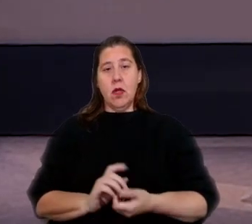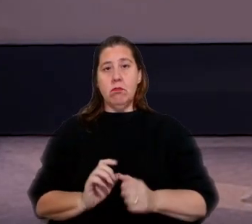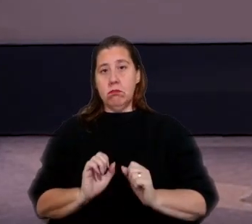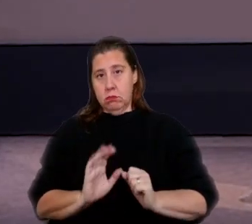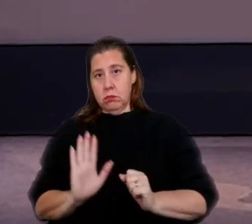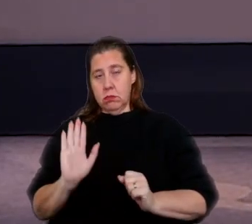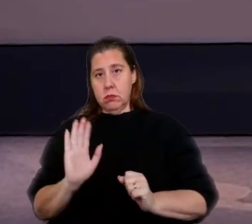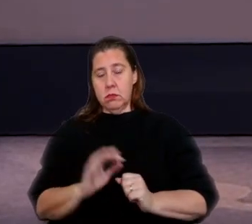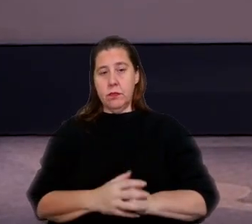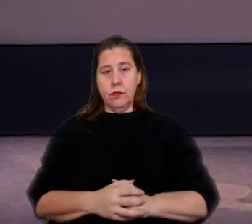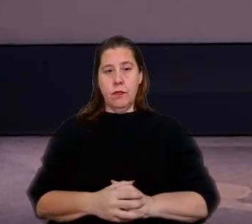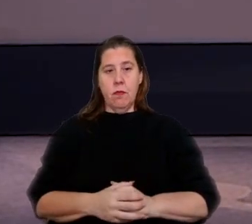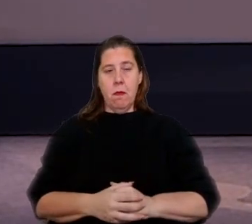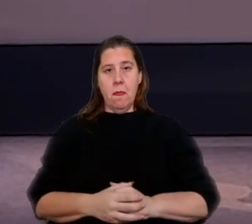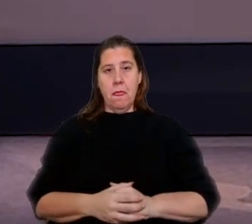Posso falar?